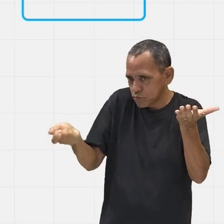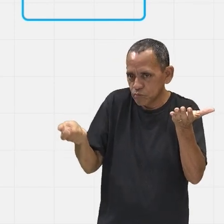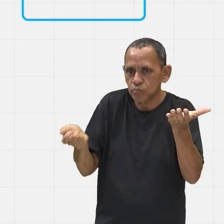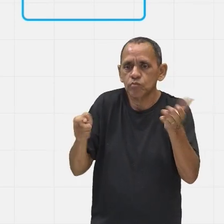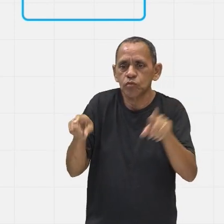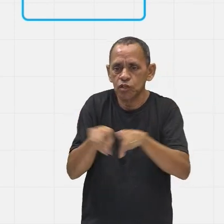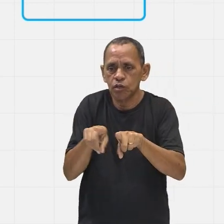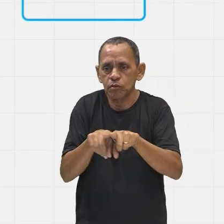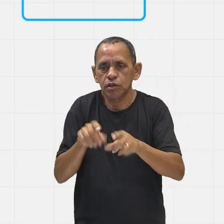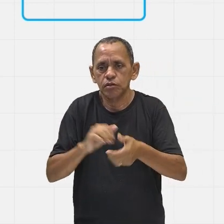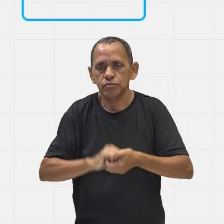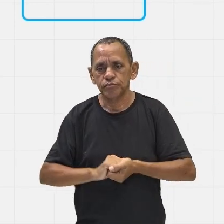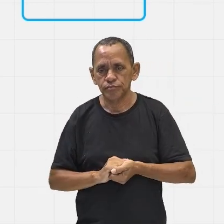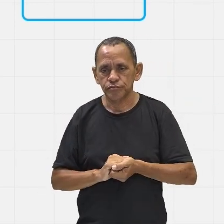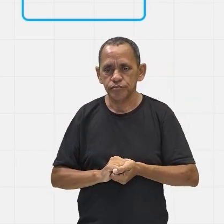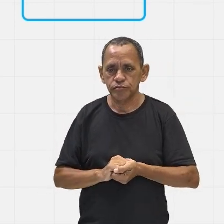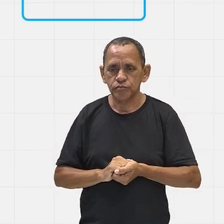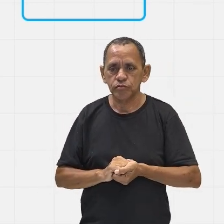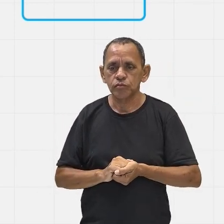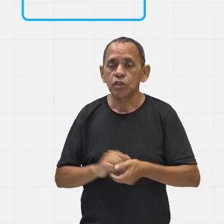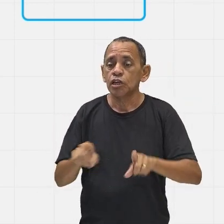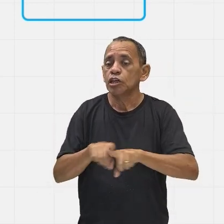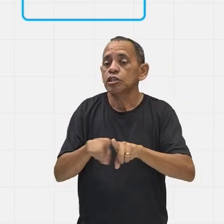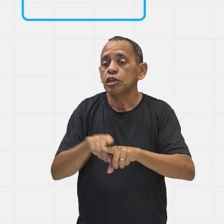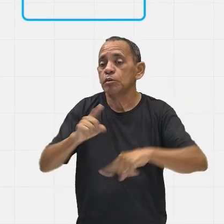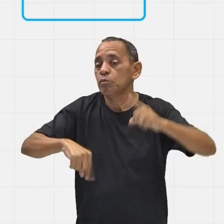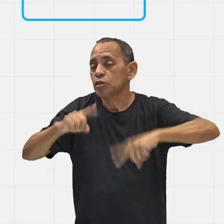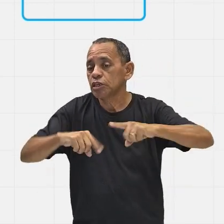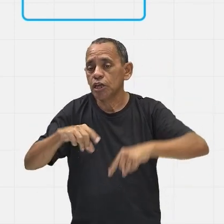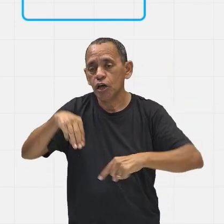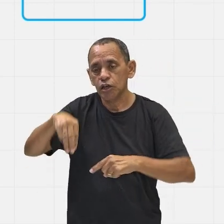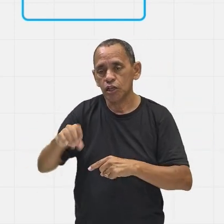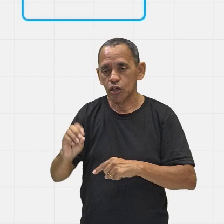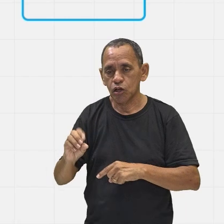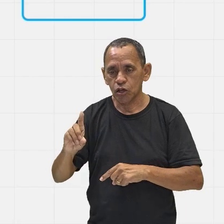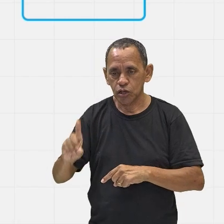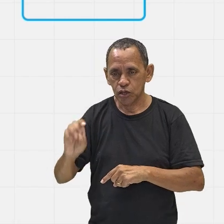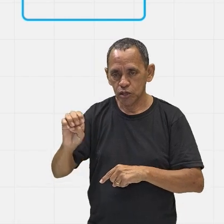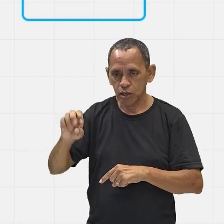Equipamentos que não ligam, modem e switch, esse também é bem comum da gente pegar.